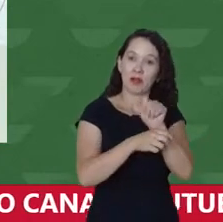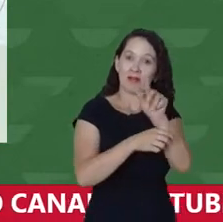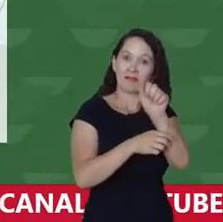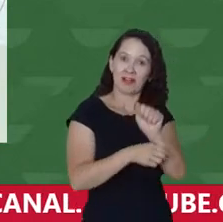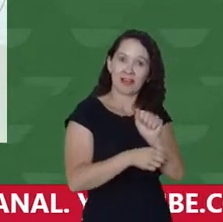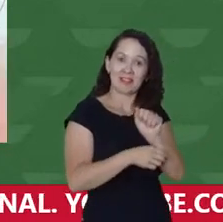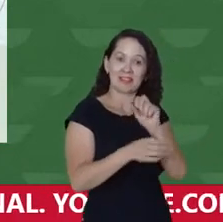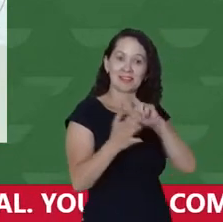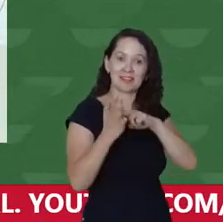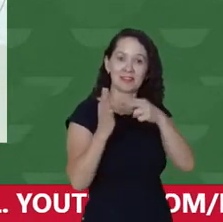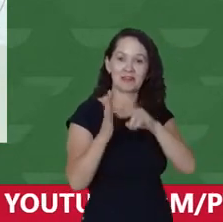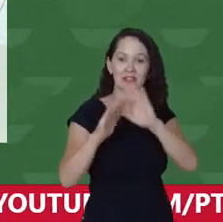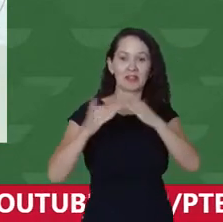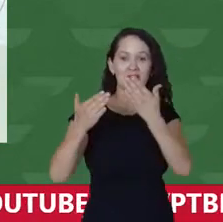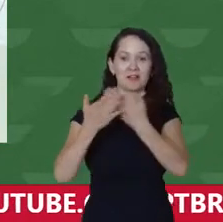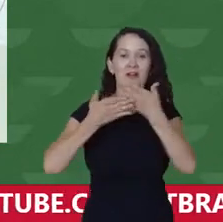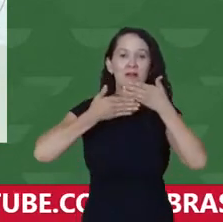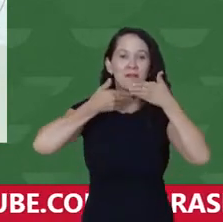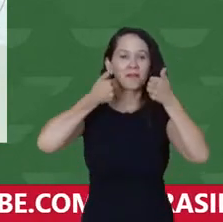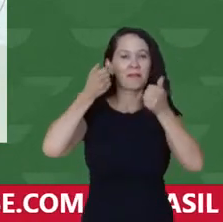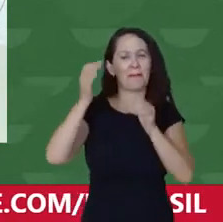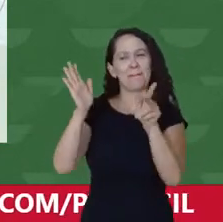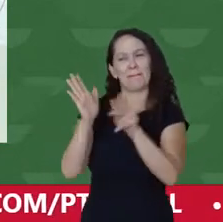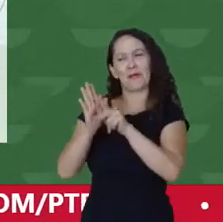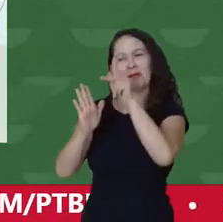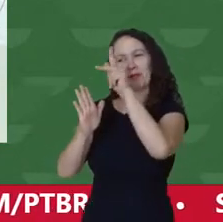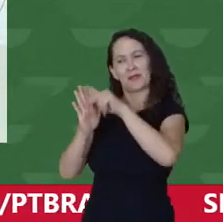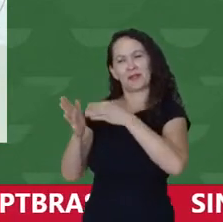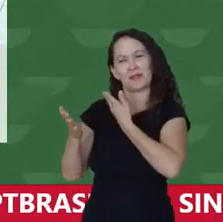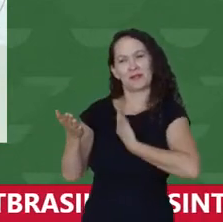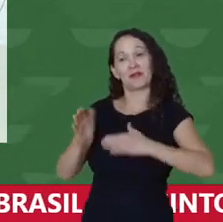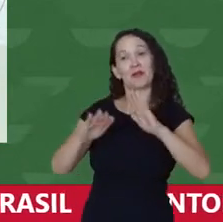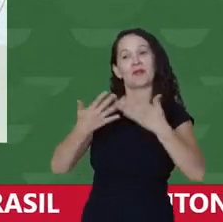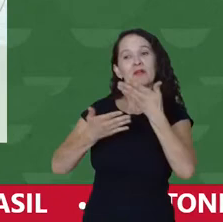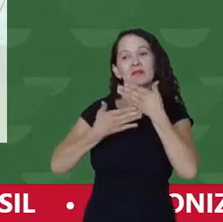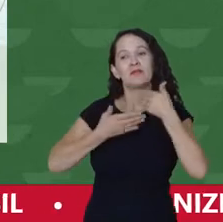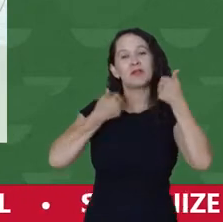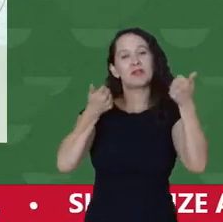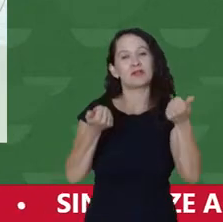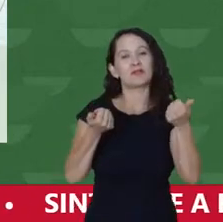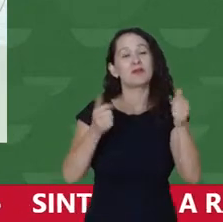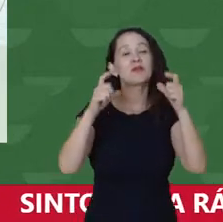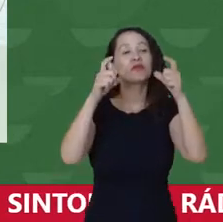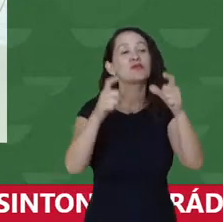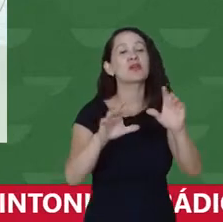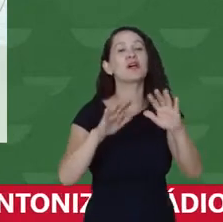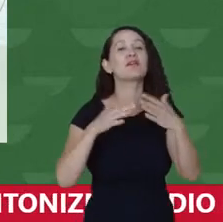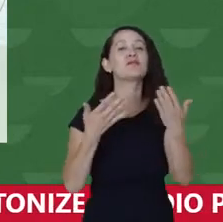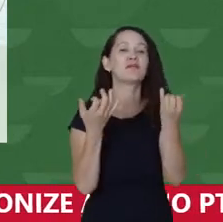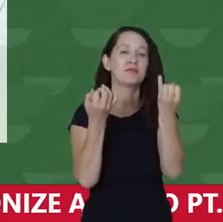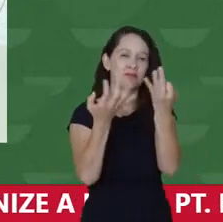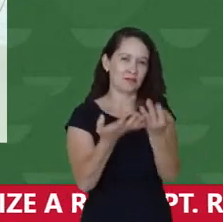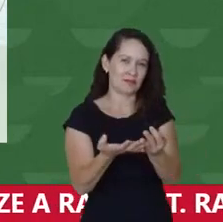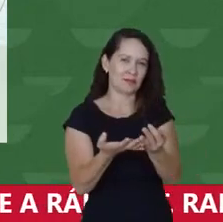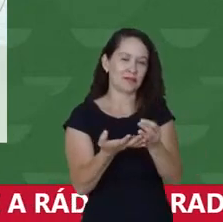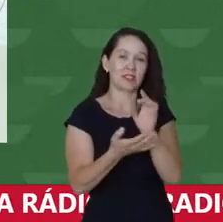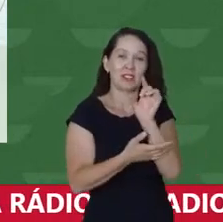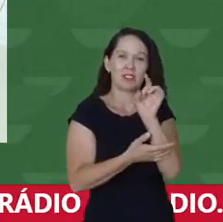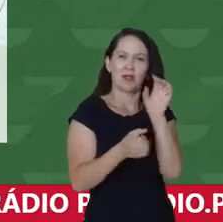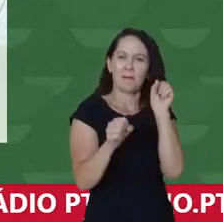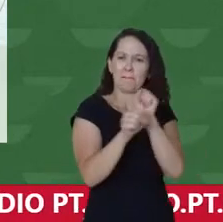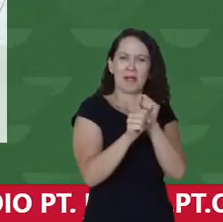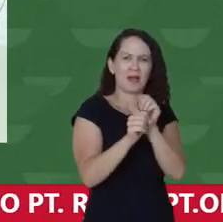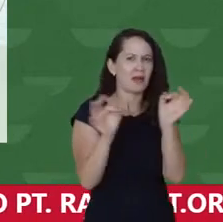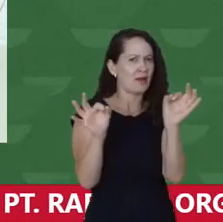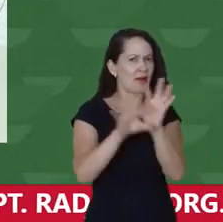para os melhores. E o que eles, a lógica deles é essa, né? Quem são os melhores? De que espaço estamos falando? Então, acho que basta disso,